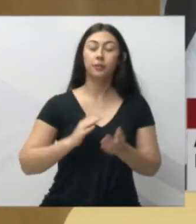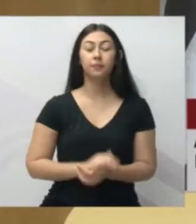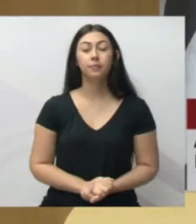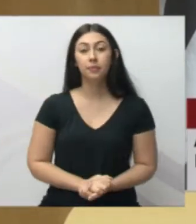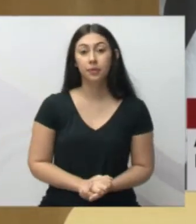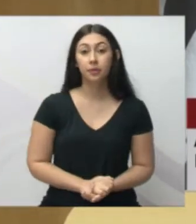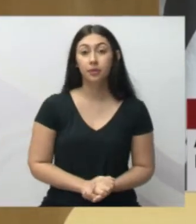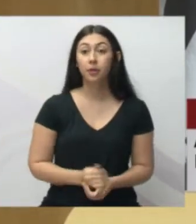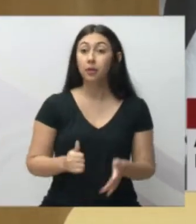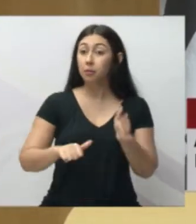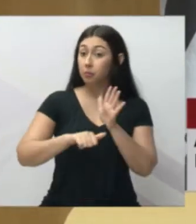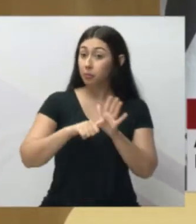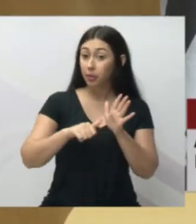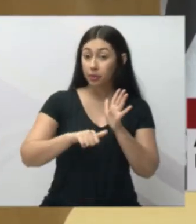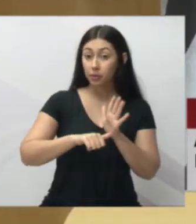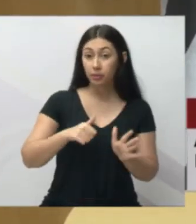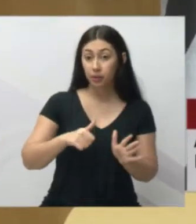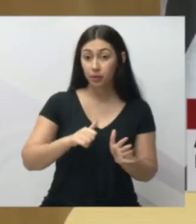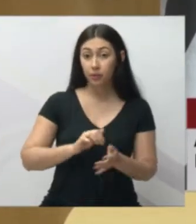ele que primeiro chega